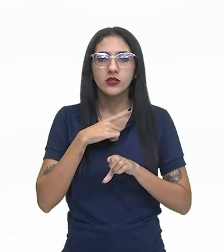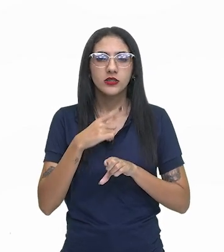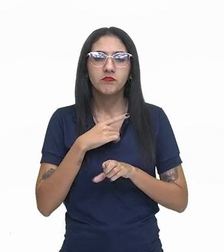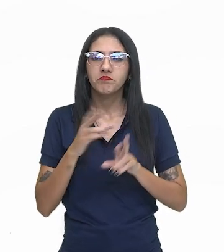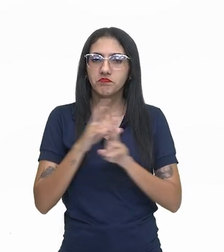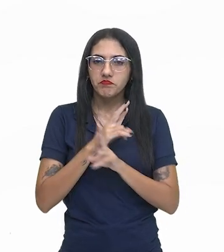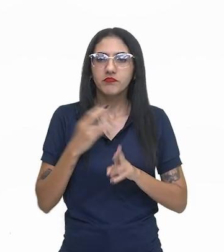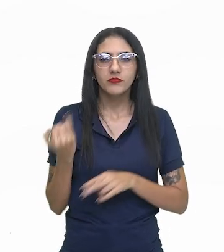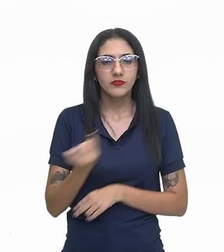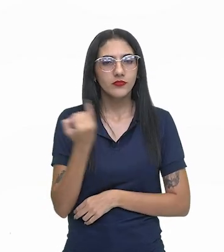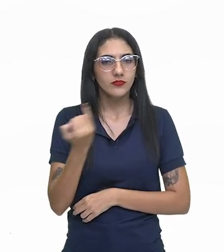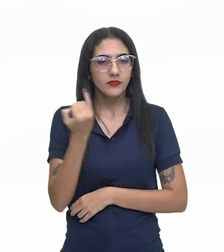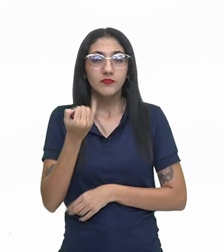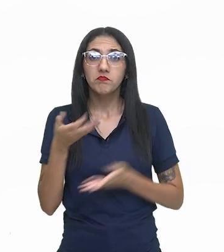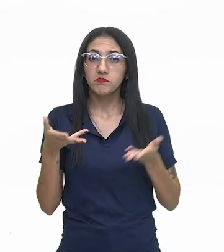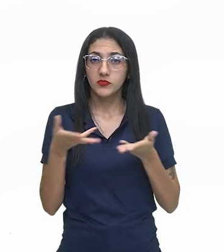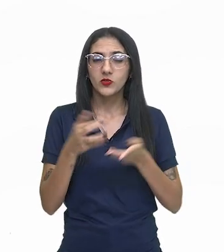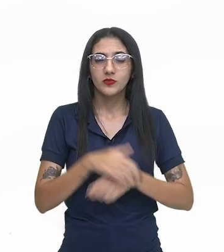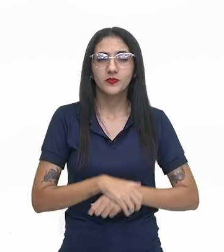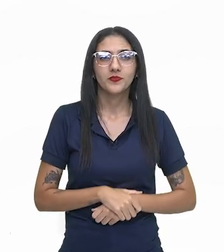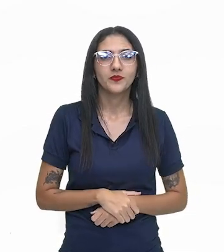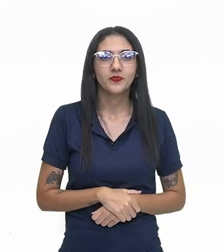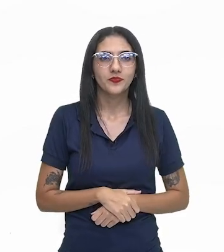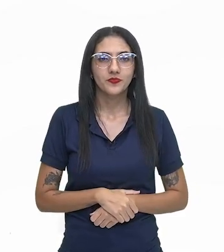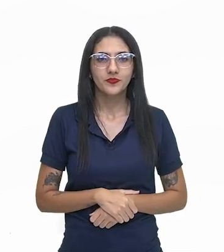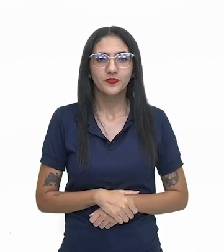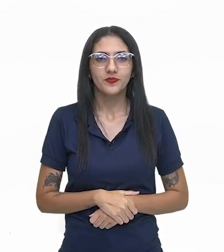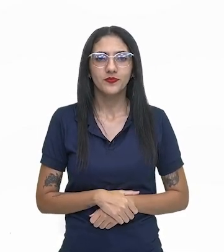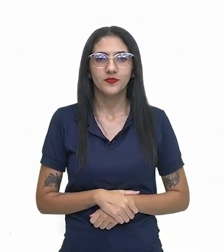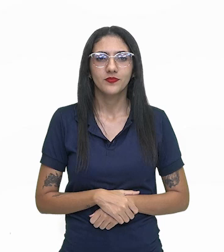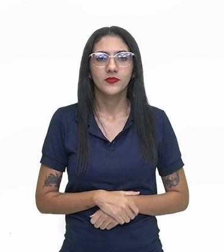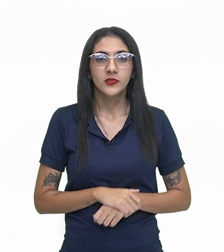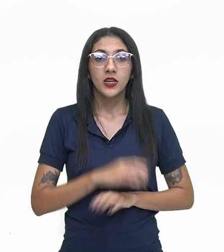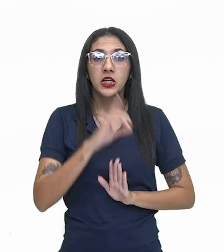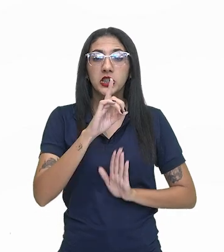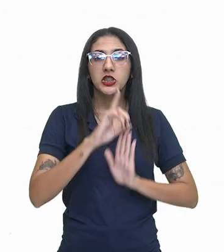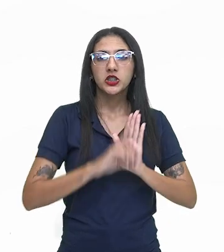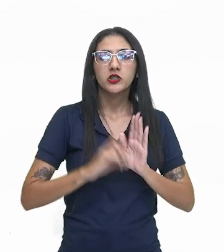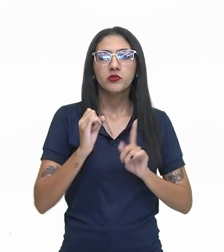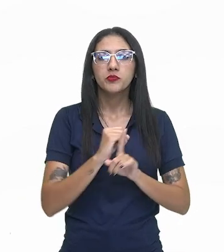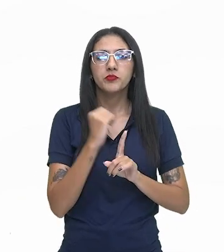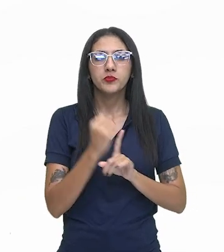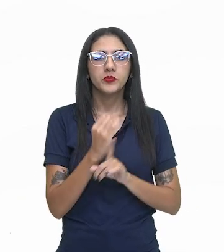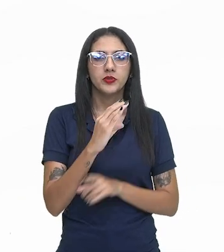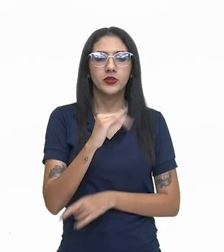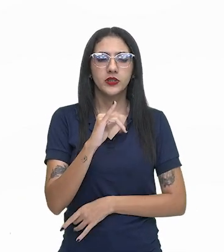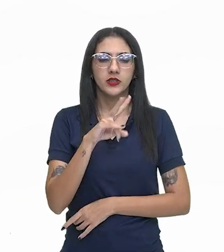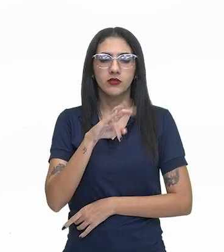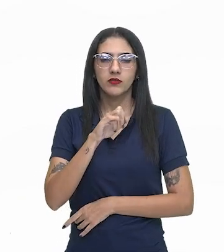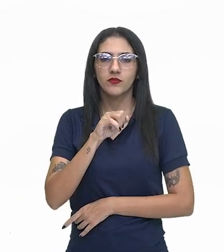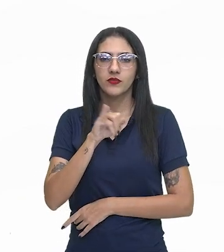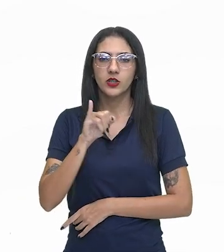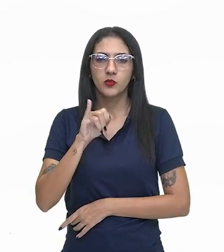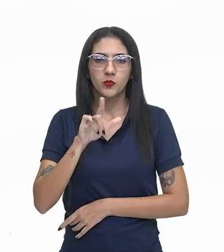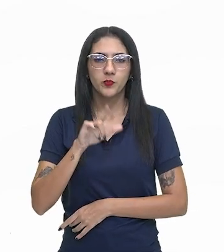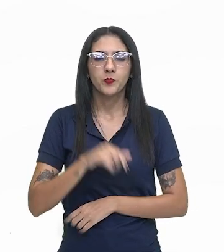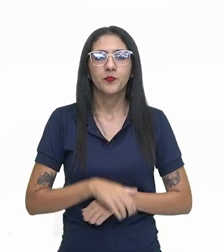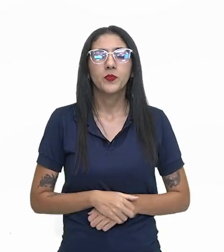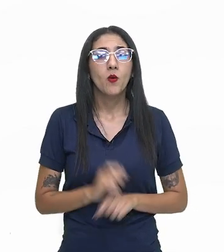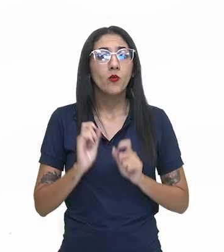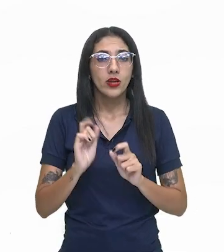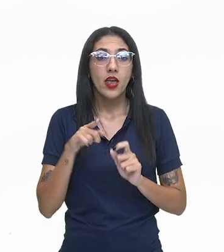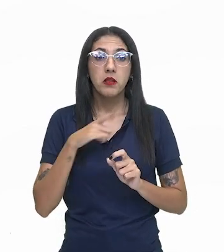fundamentam a cidadania moderna hoje. Direito civil, ele chama. Primeiro direito. São aqueles